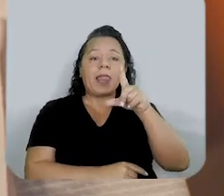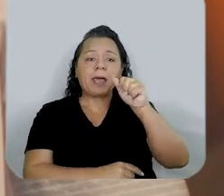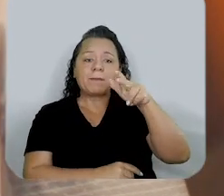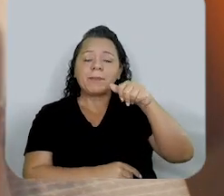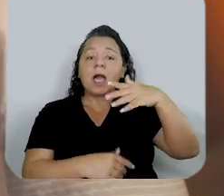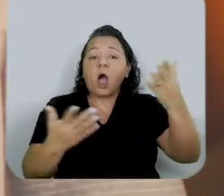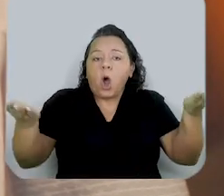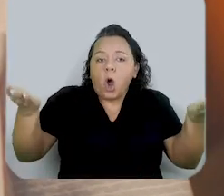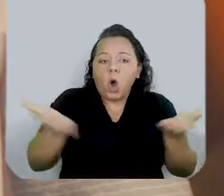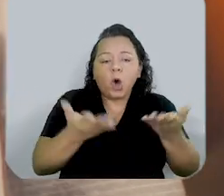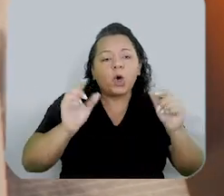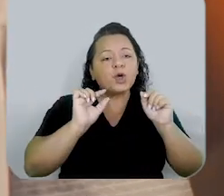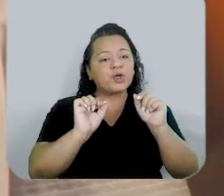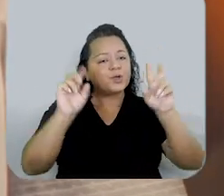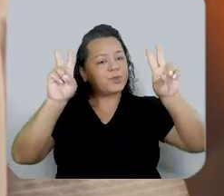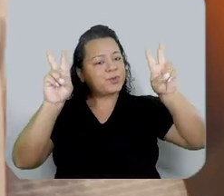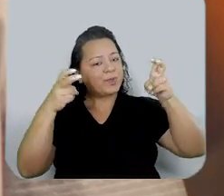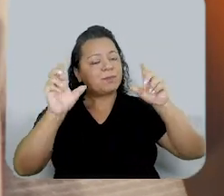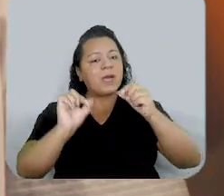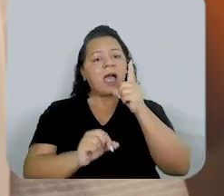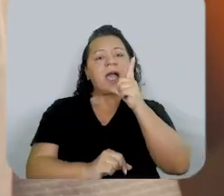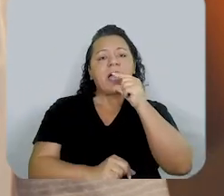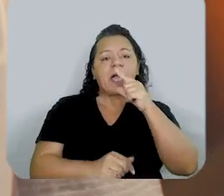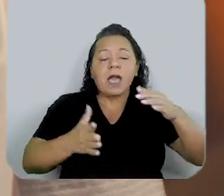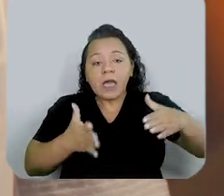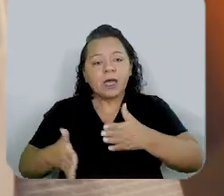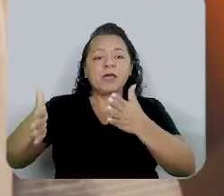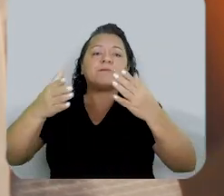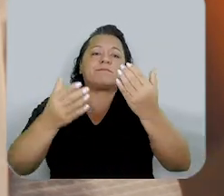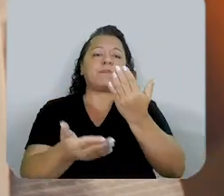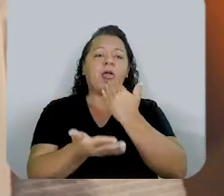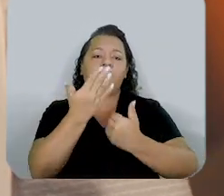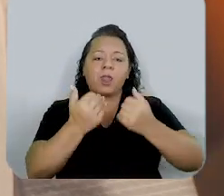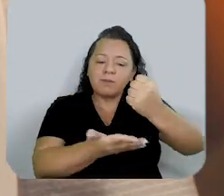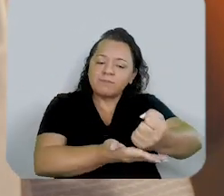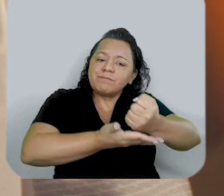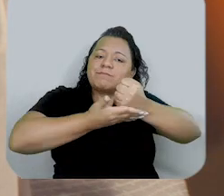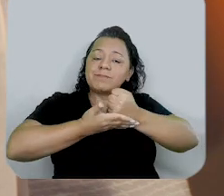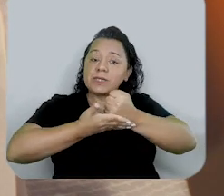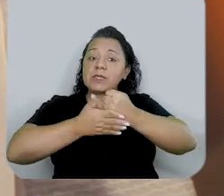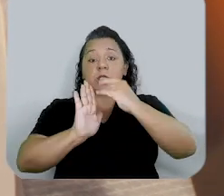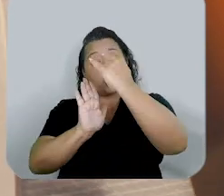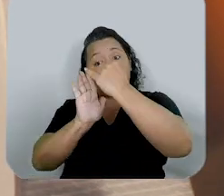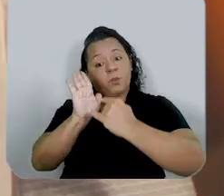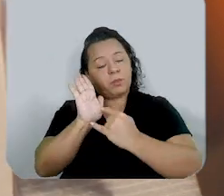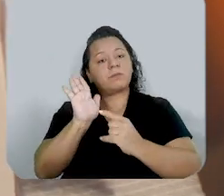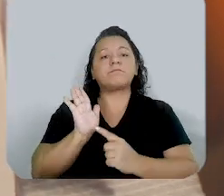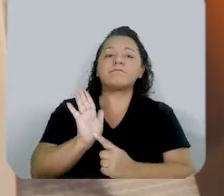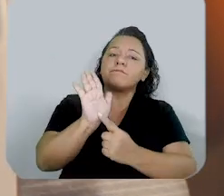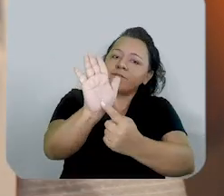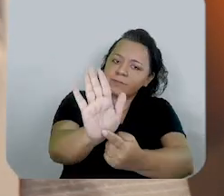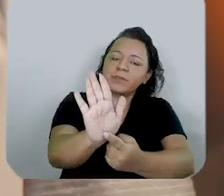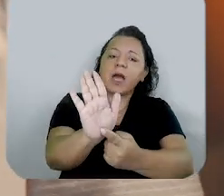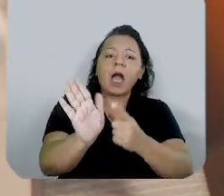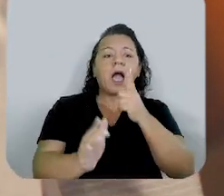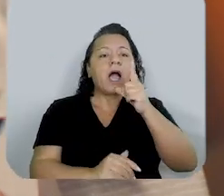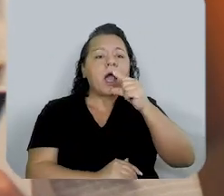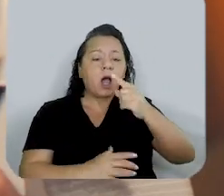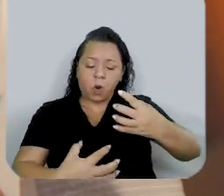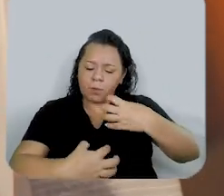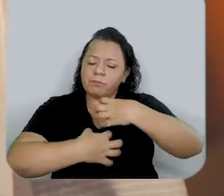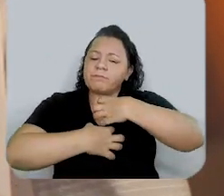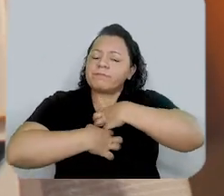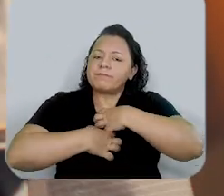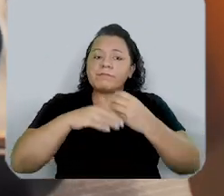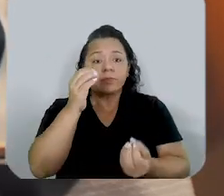é o tema central do episódio. Para isso, teremos a exibição do documentário Águas que Me Tocam, criado para o festival e que